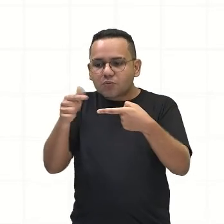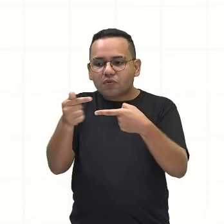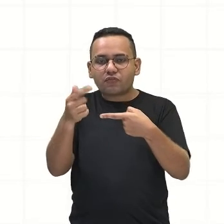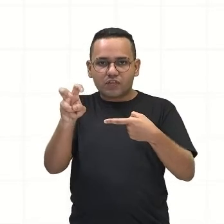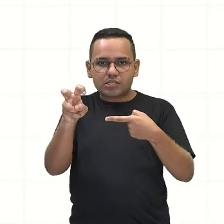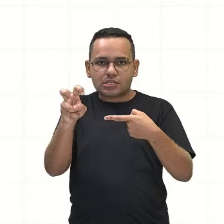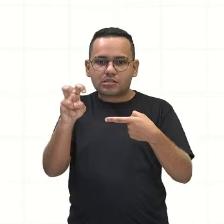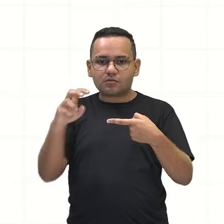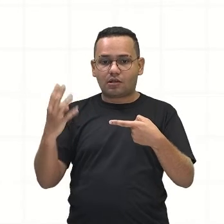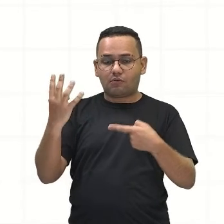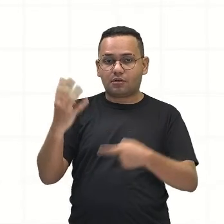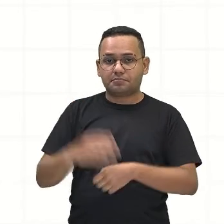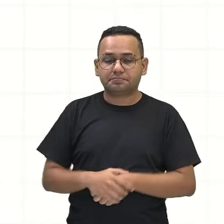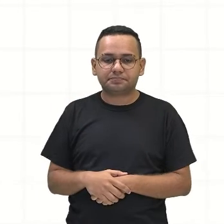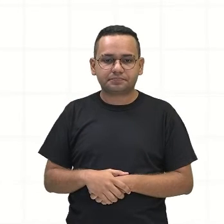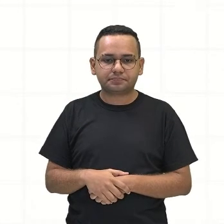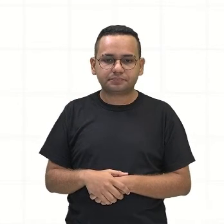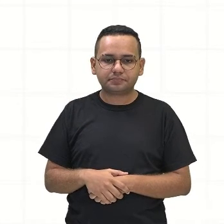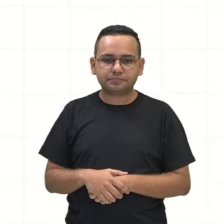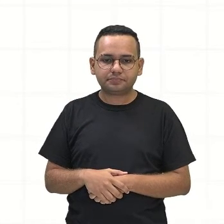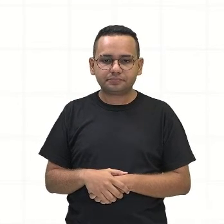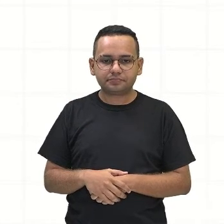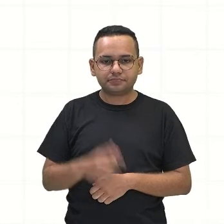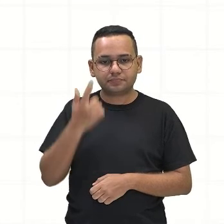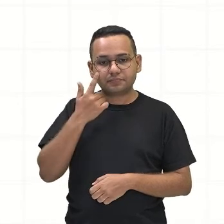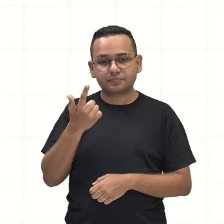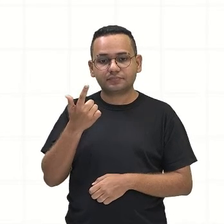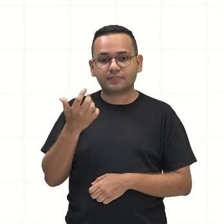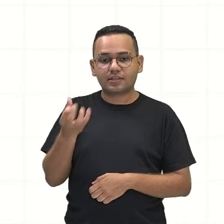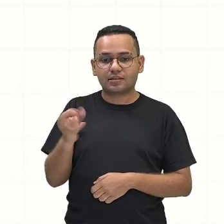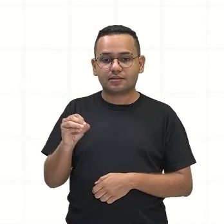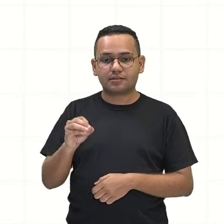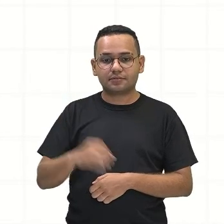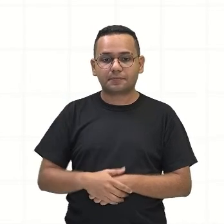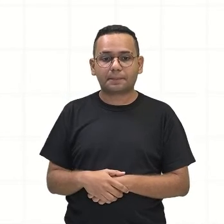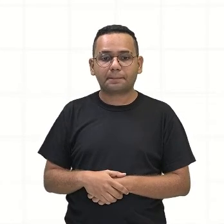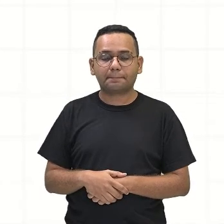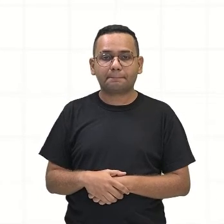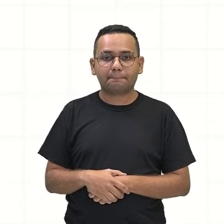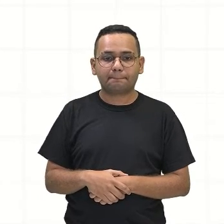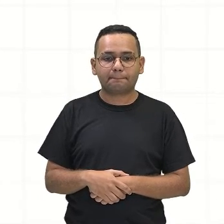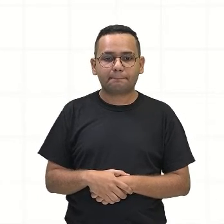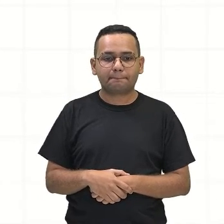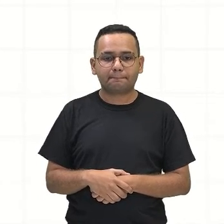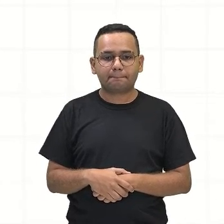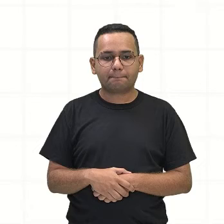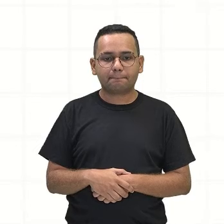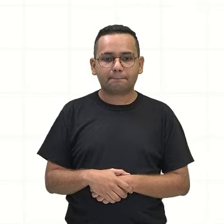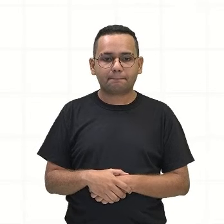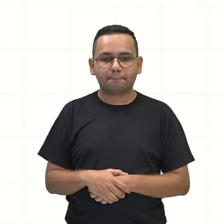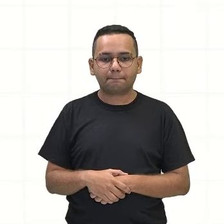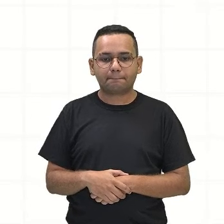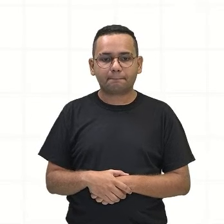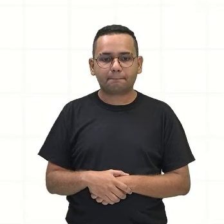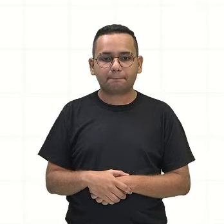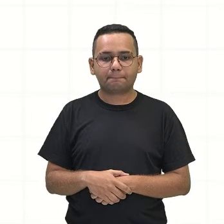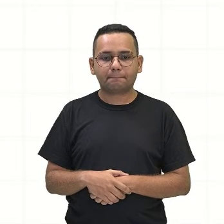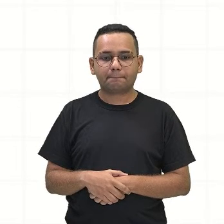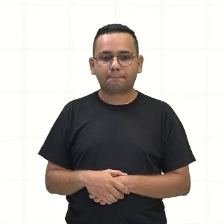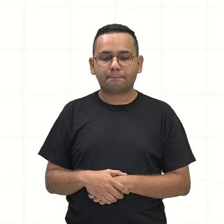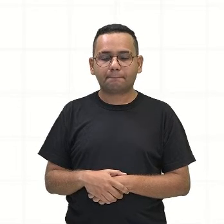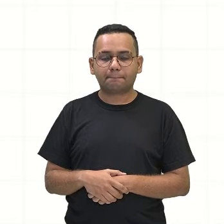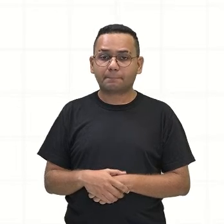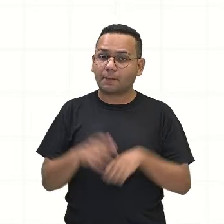essa multiplicação por 100, você já tem o percentual, 100%.